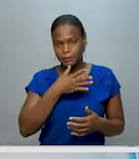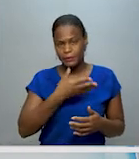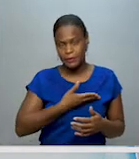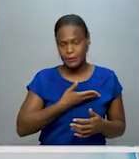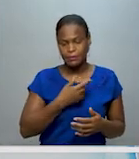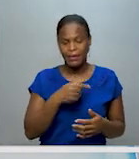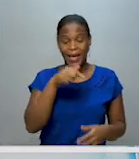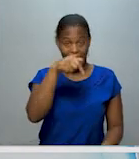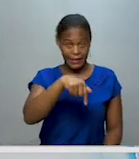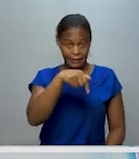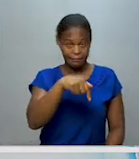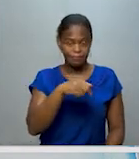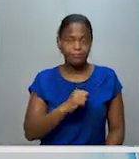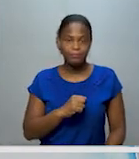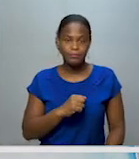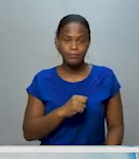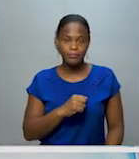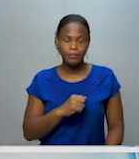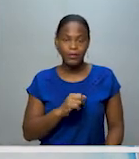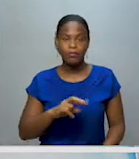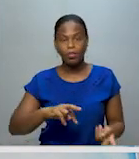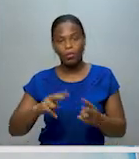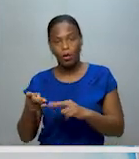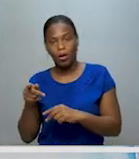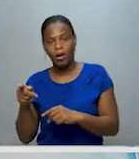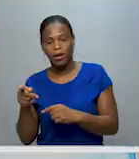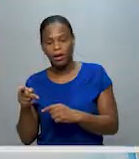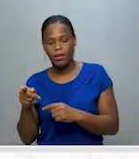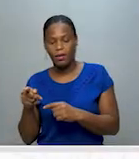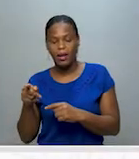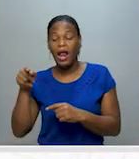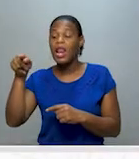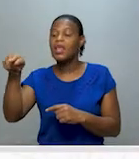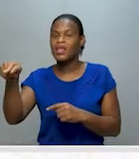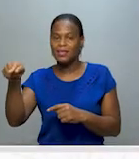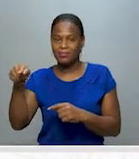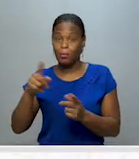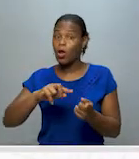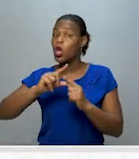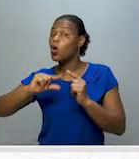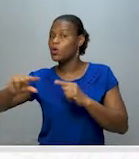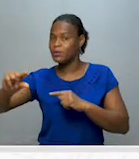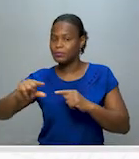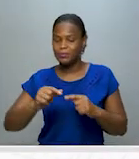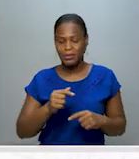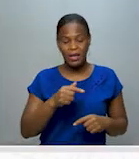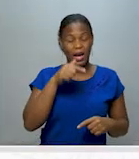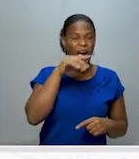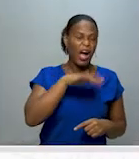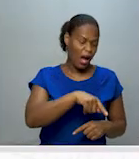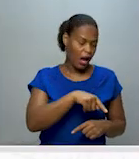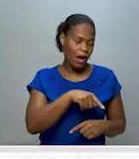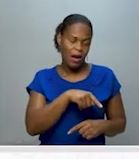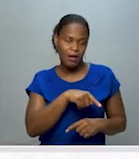discurso direto você tem aqui, passa para o discurso direto como ali. Quando você tem cá